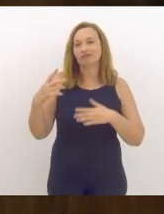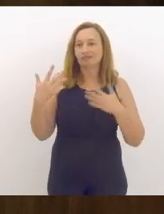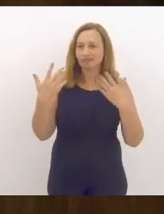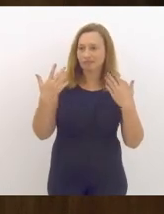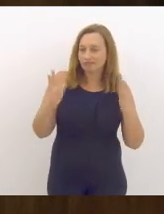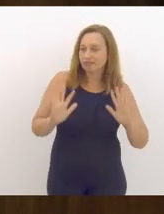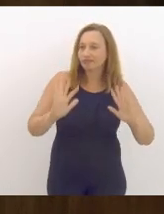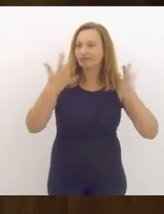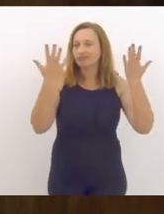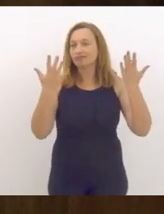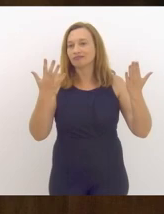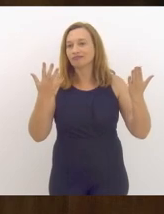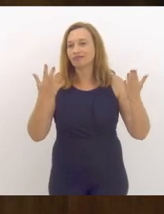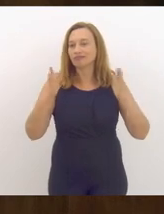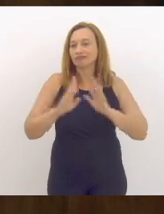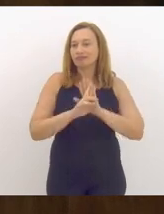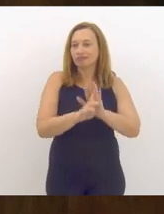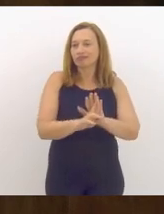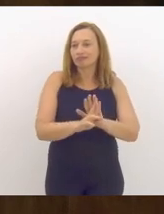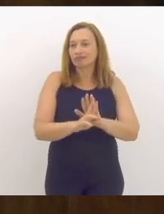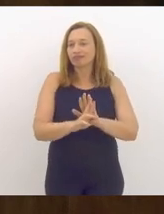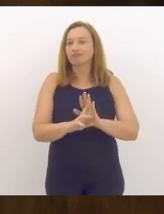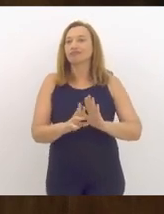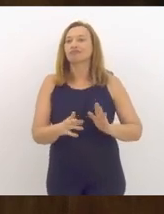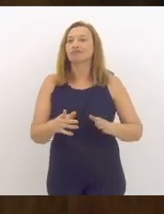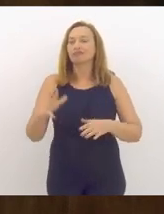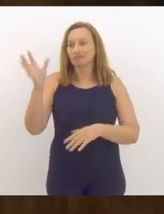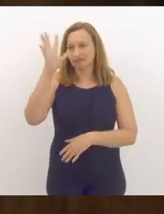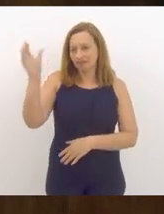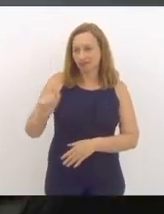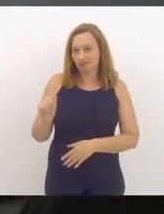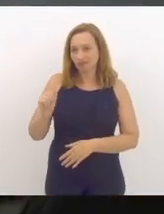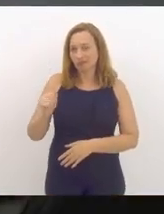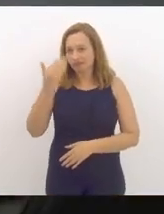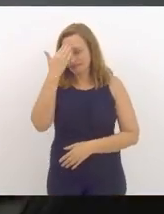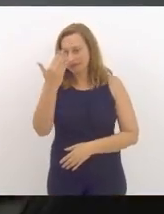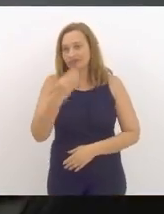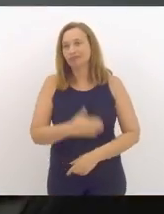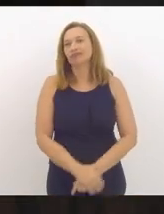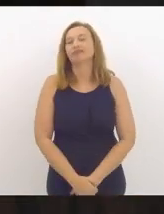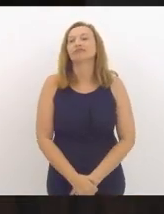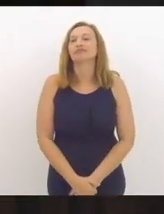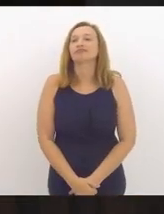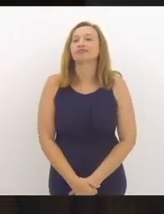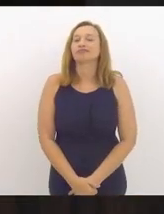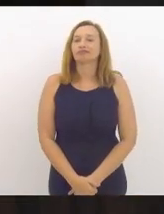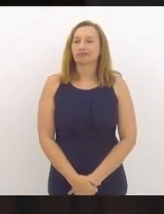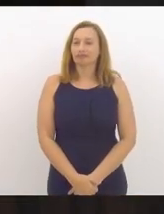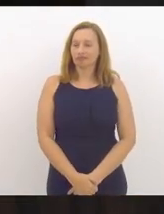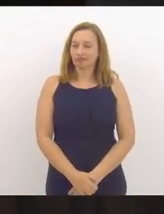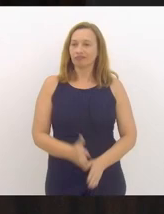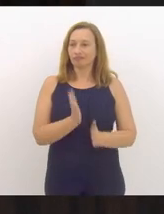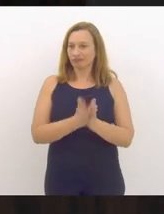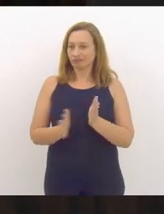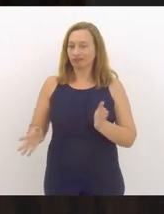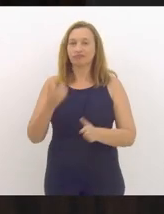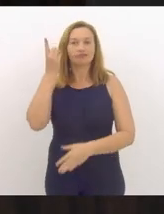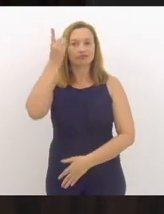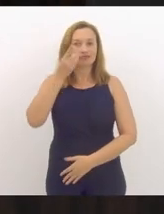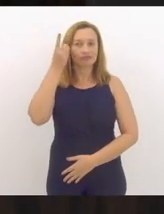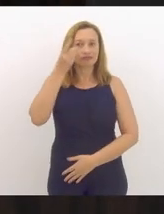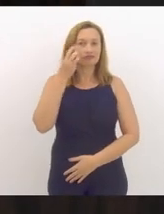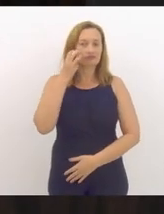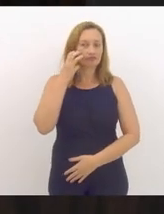celebrações e da nossa referência às nossas raízes africanas. Obrigada. Para pela